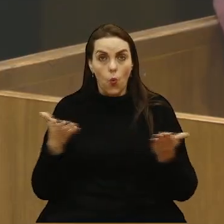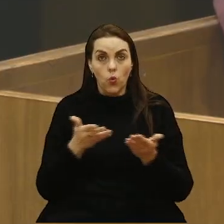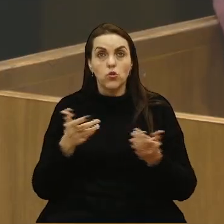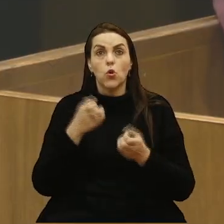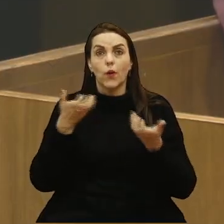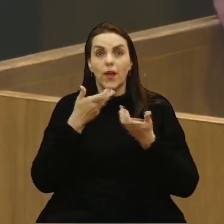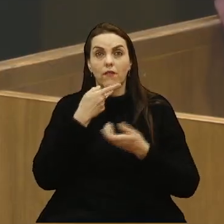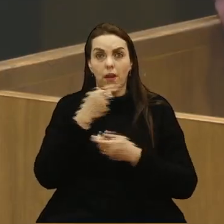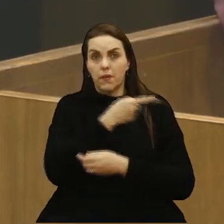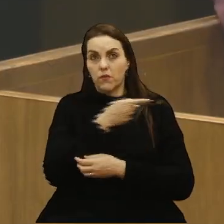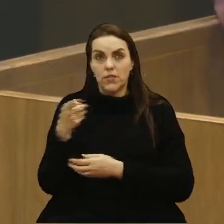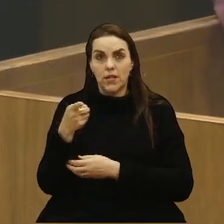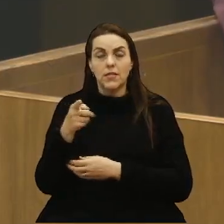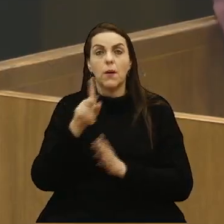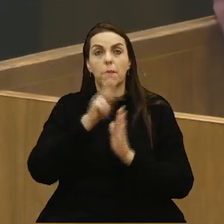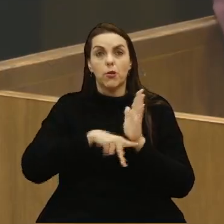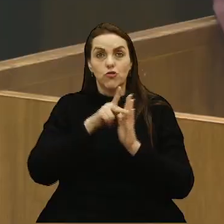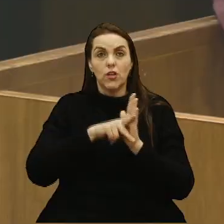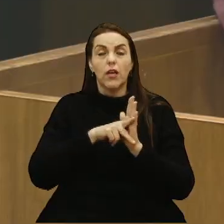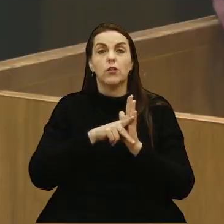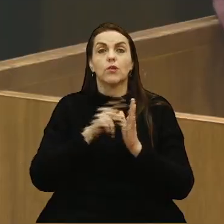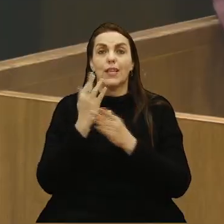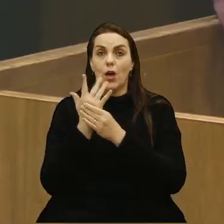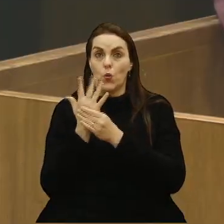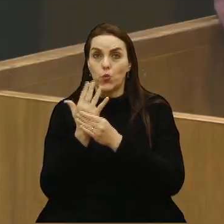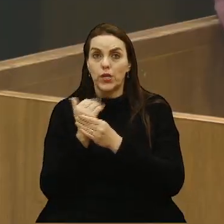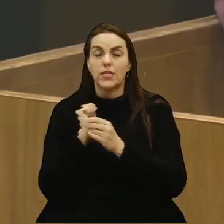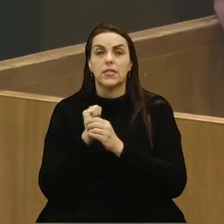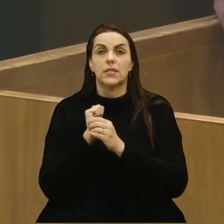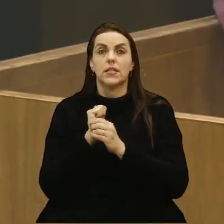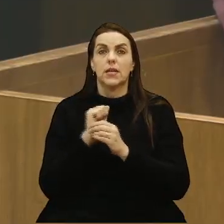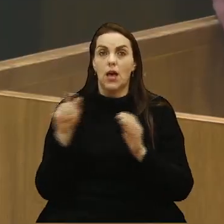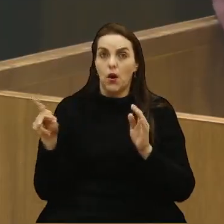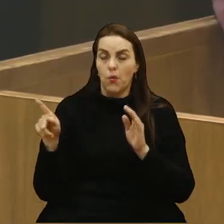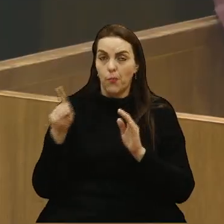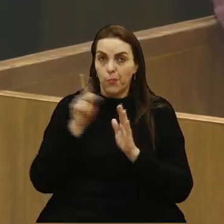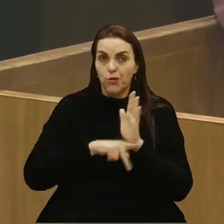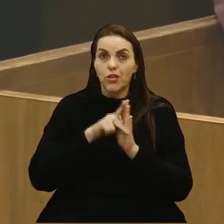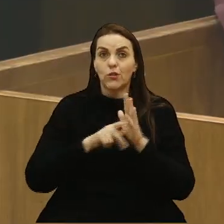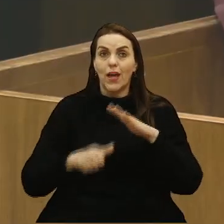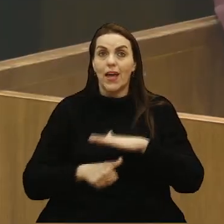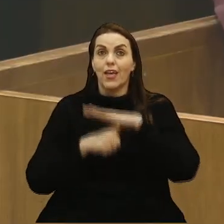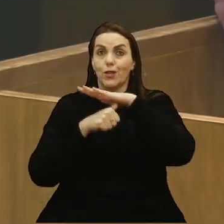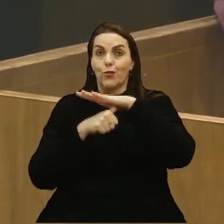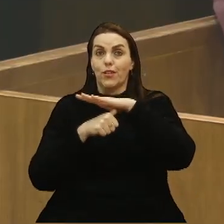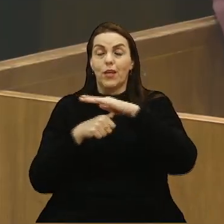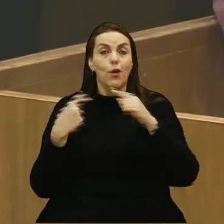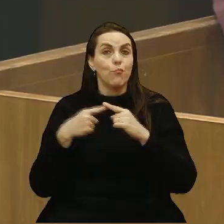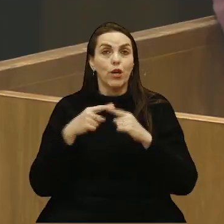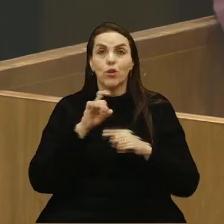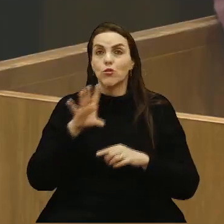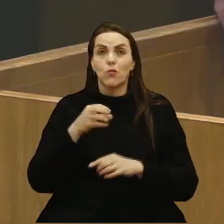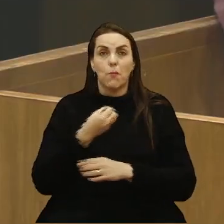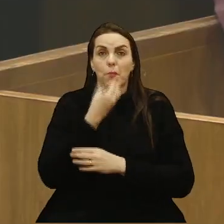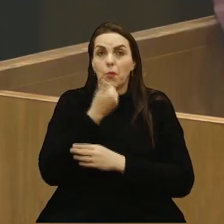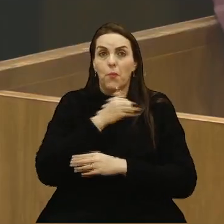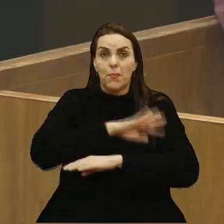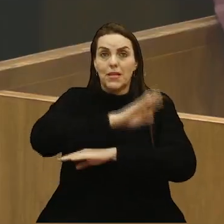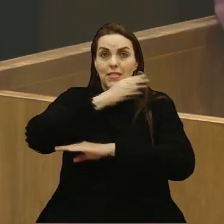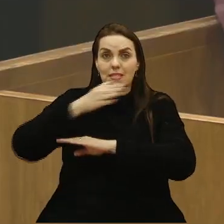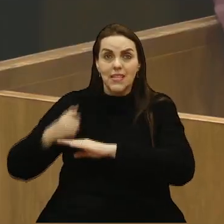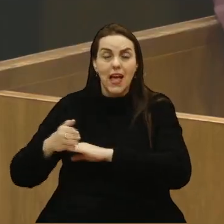para vocês que é um projeto da URGS, é um projeto da reitoria, porque ele não é só bom para a Serra, para a